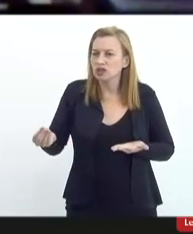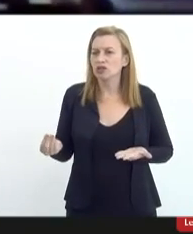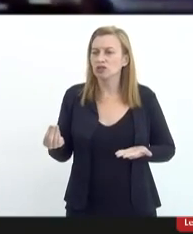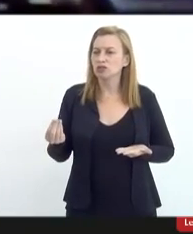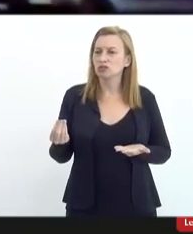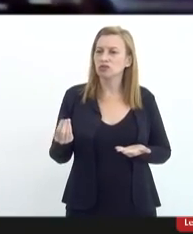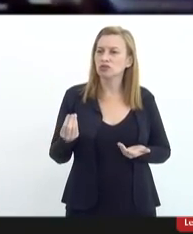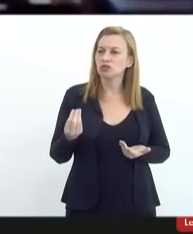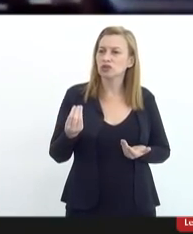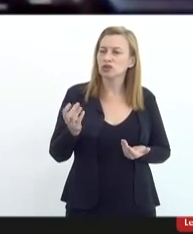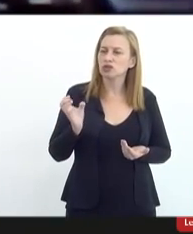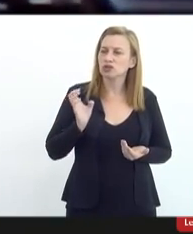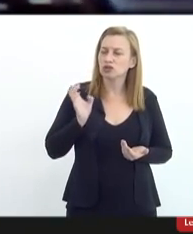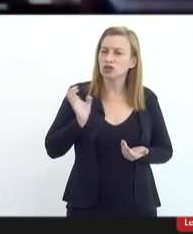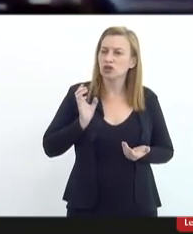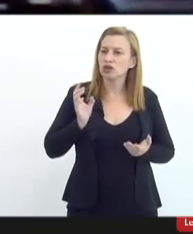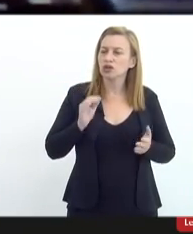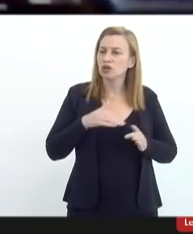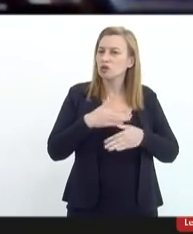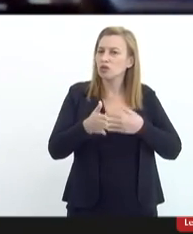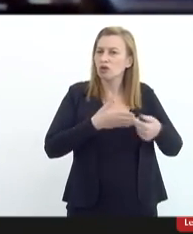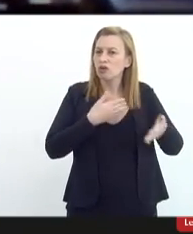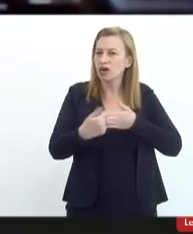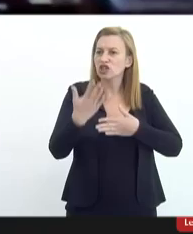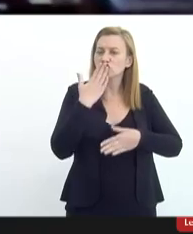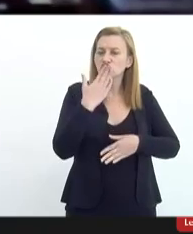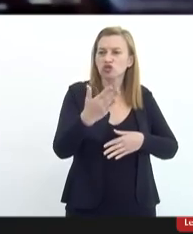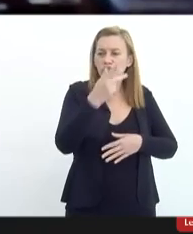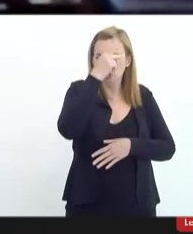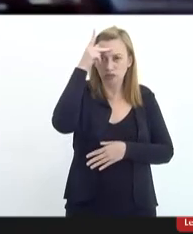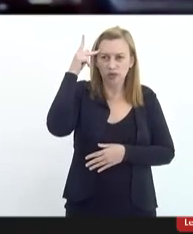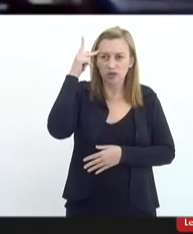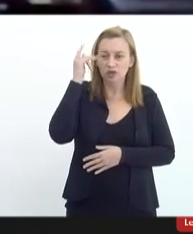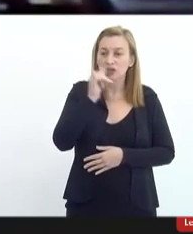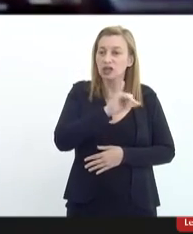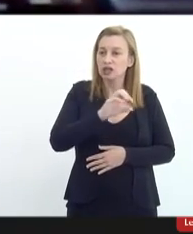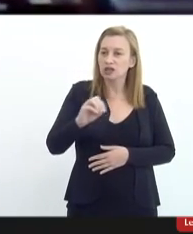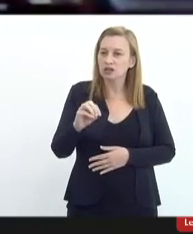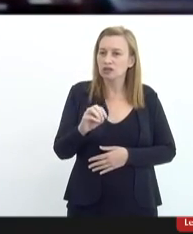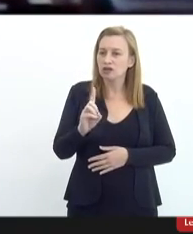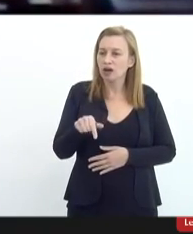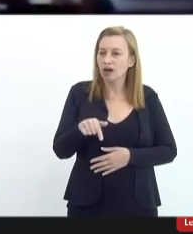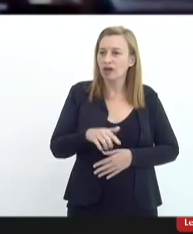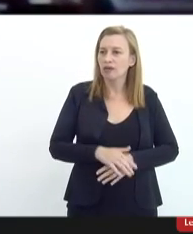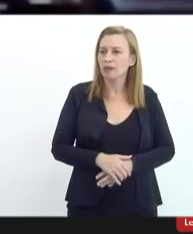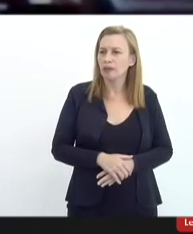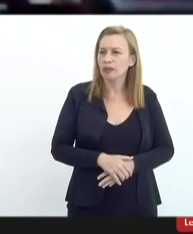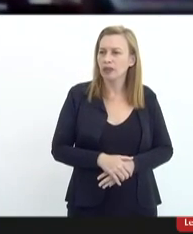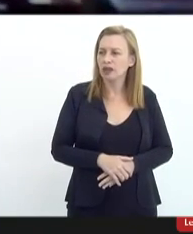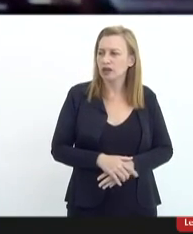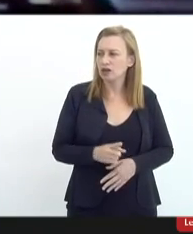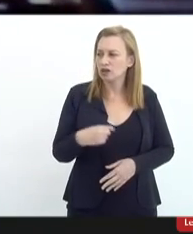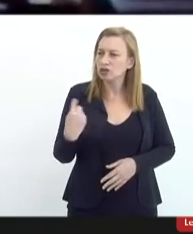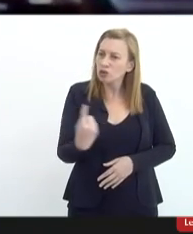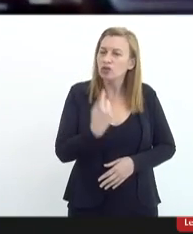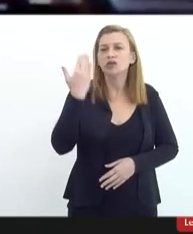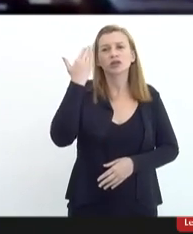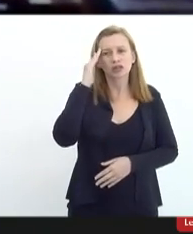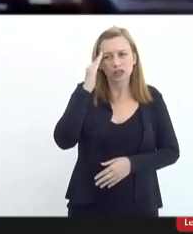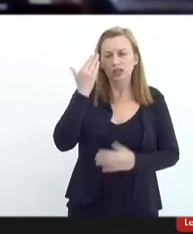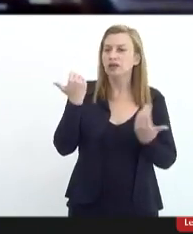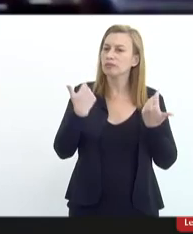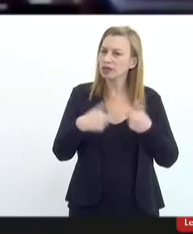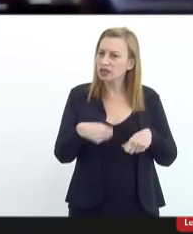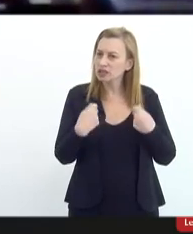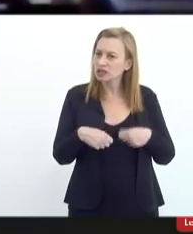para todo e qualquer tipo de pessoa. E isso é algo que a gente tem que entender